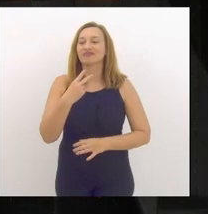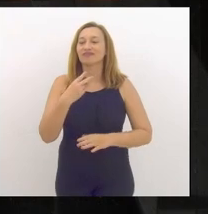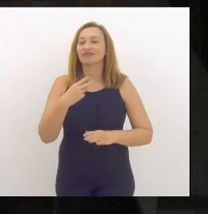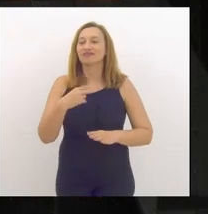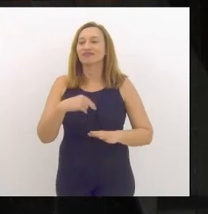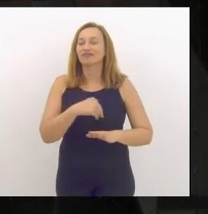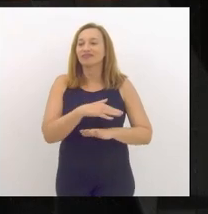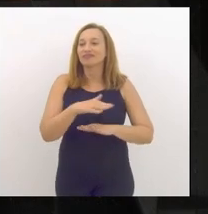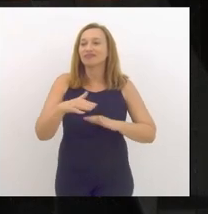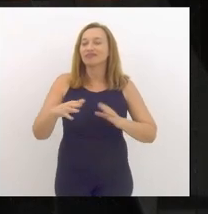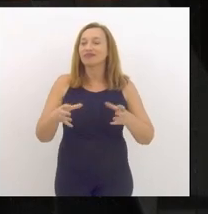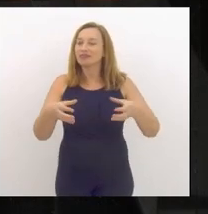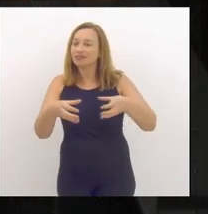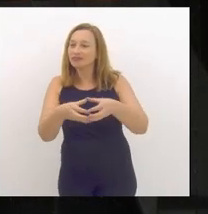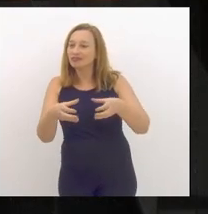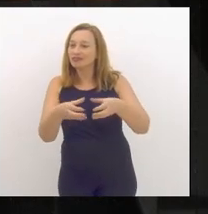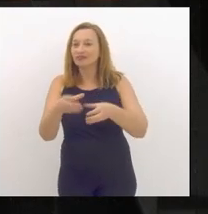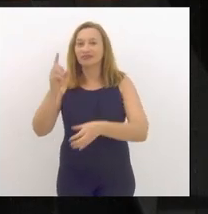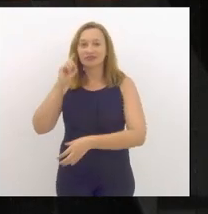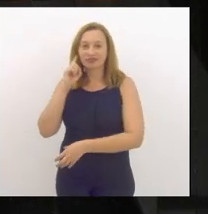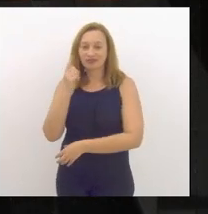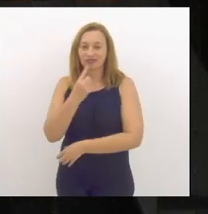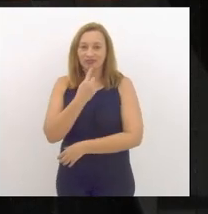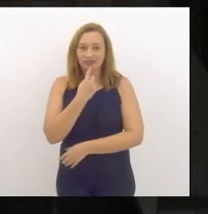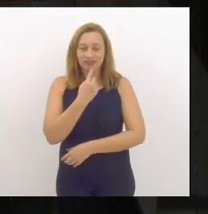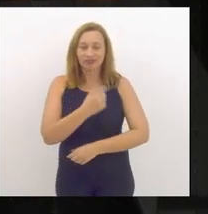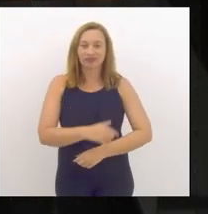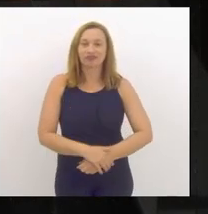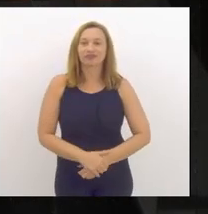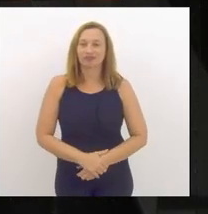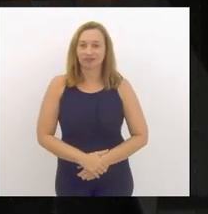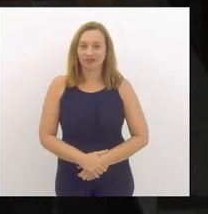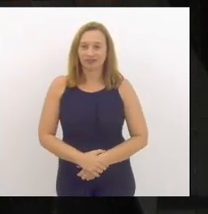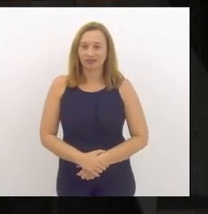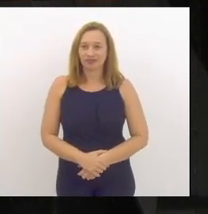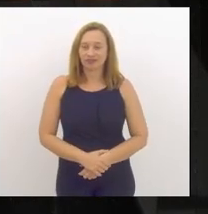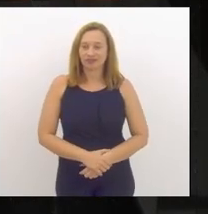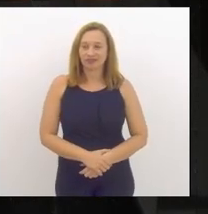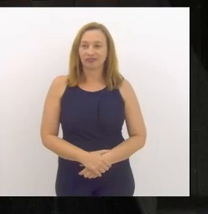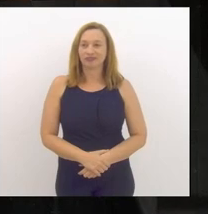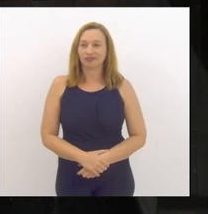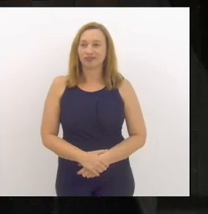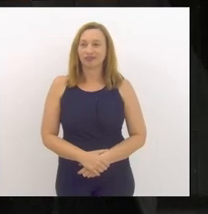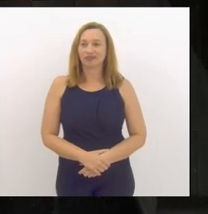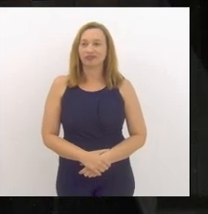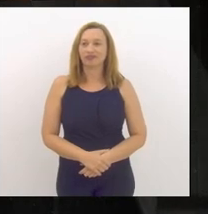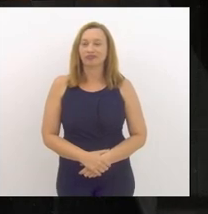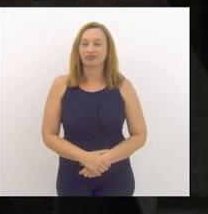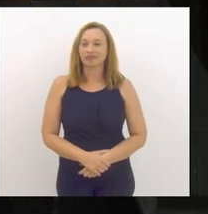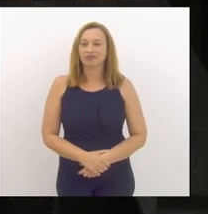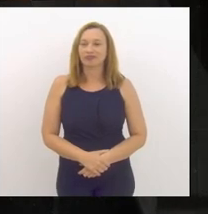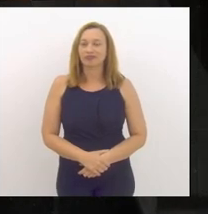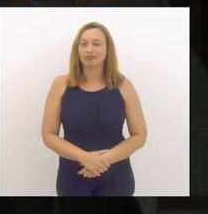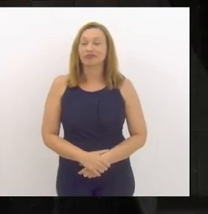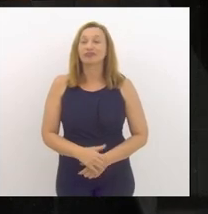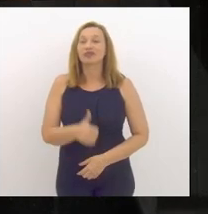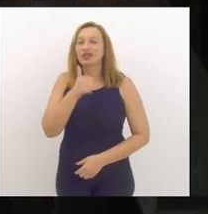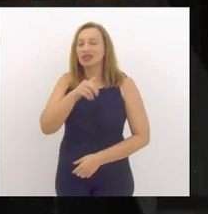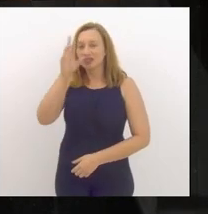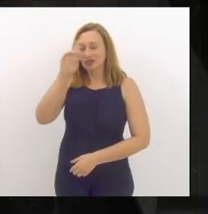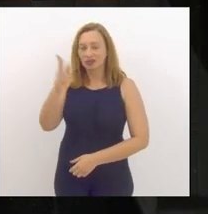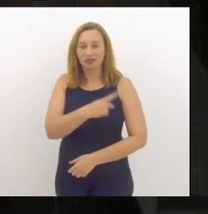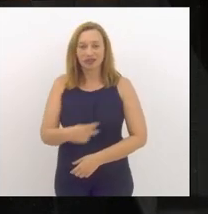voz aos deficientes auditivos. Senhora